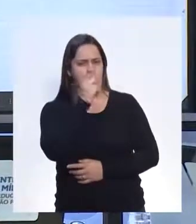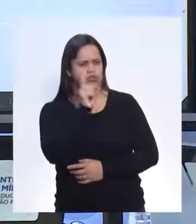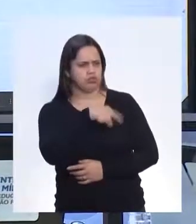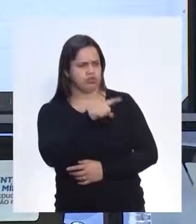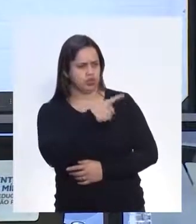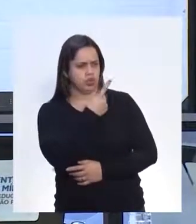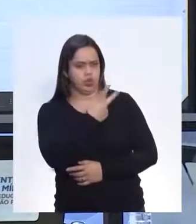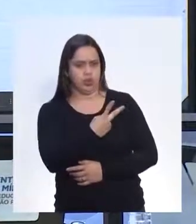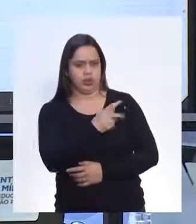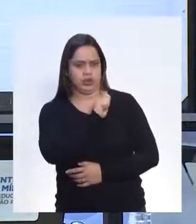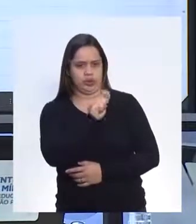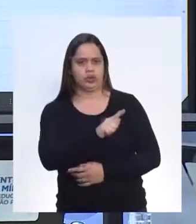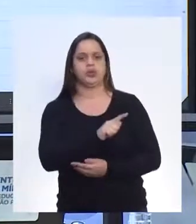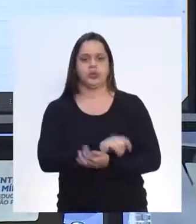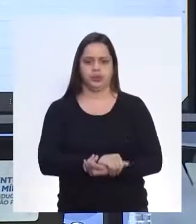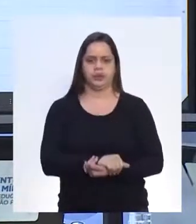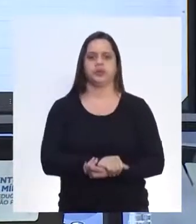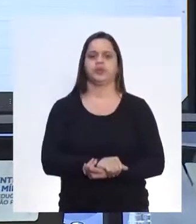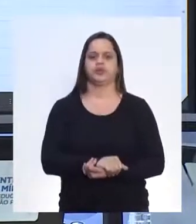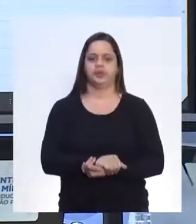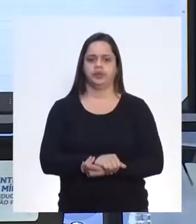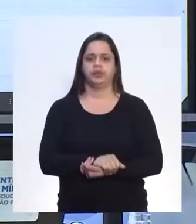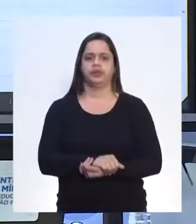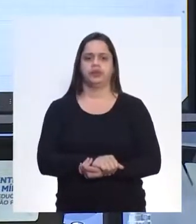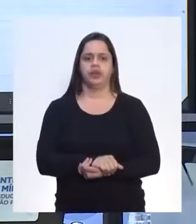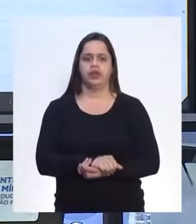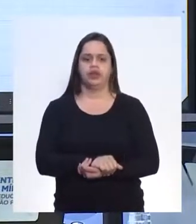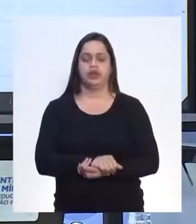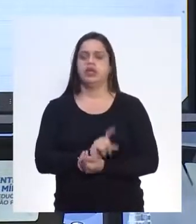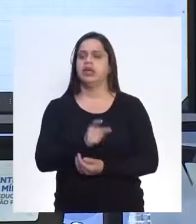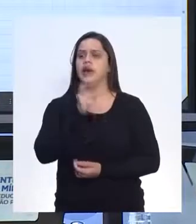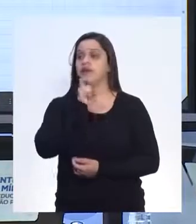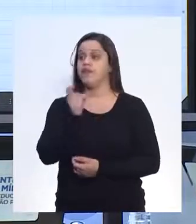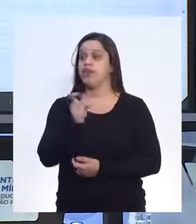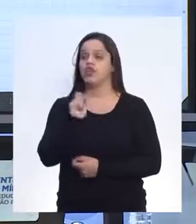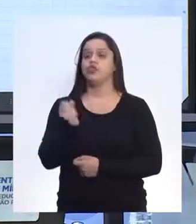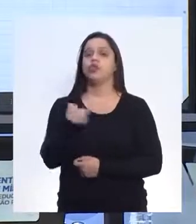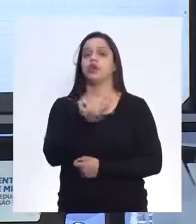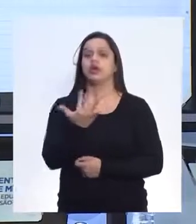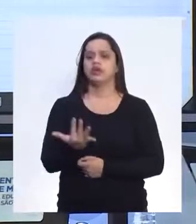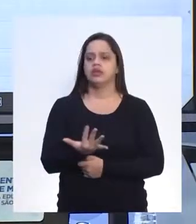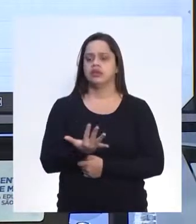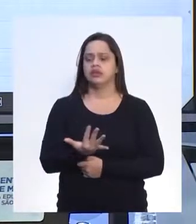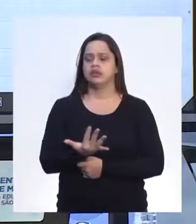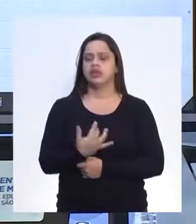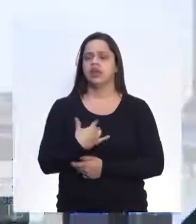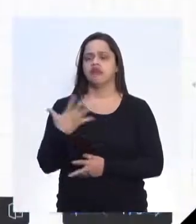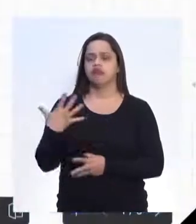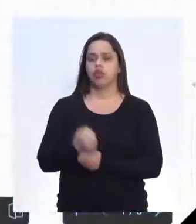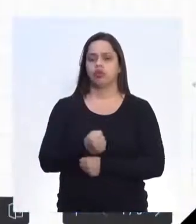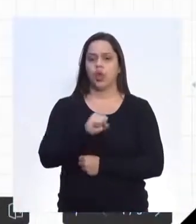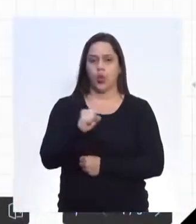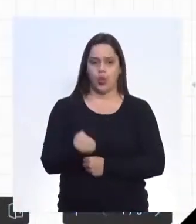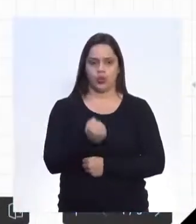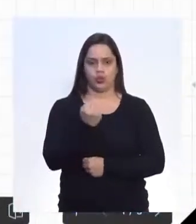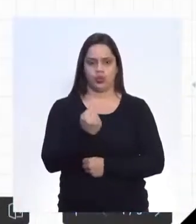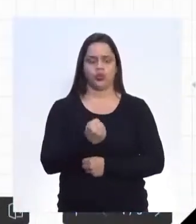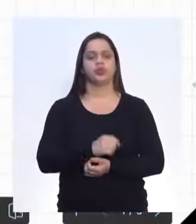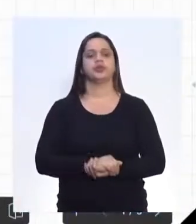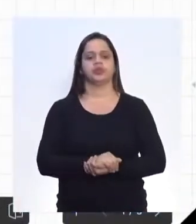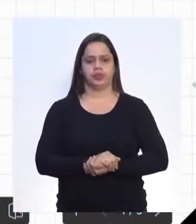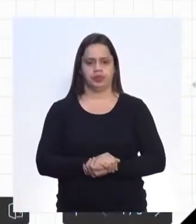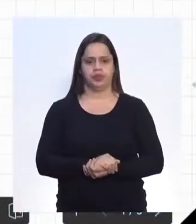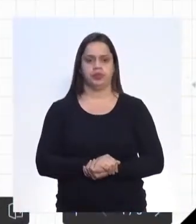não é isso? 12 azuis. Tá? 12 azuis. Na sequência, verdes. Eu contei aí 8. 8. Eu também.